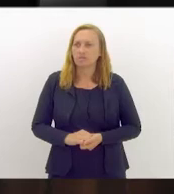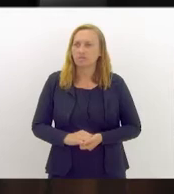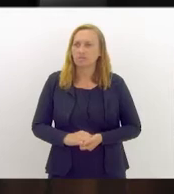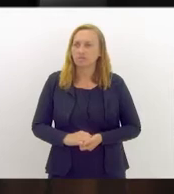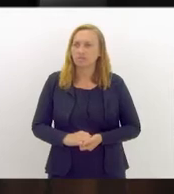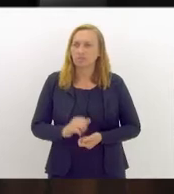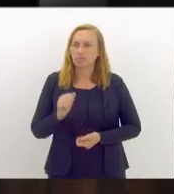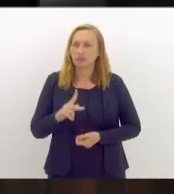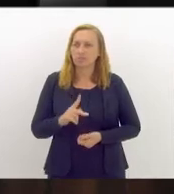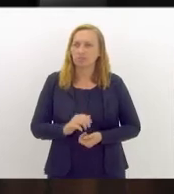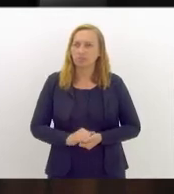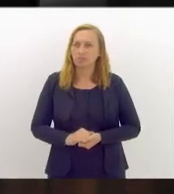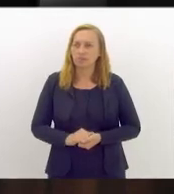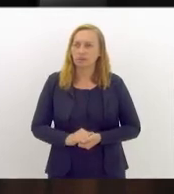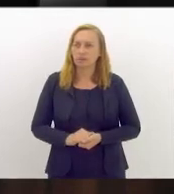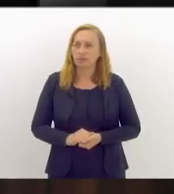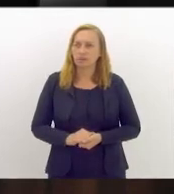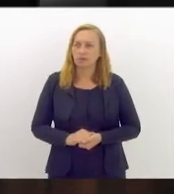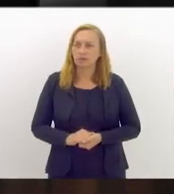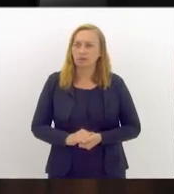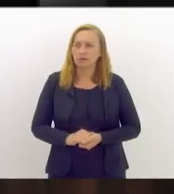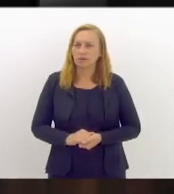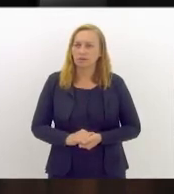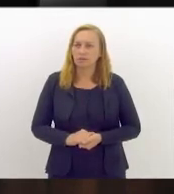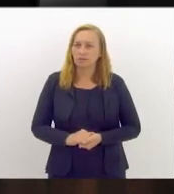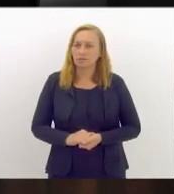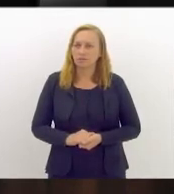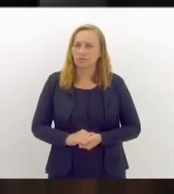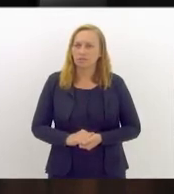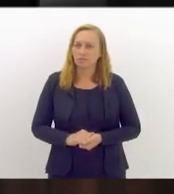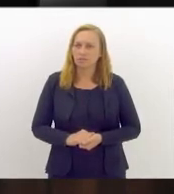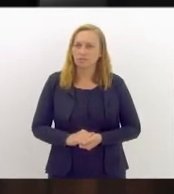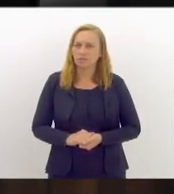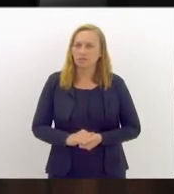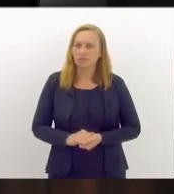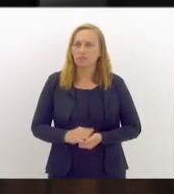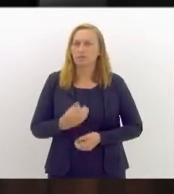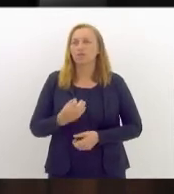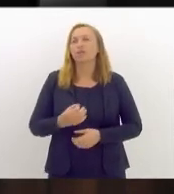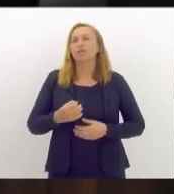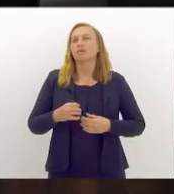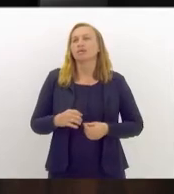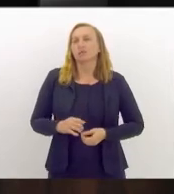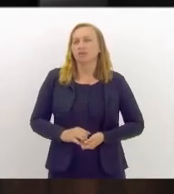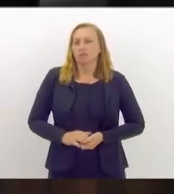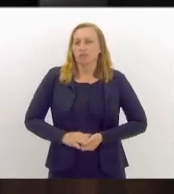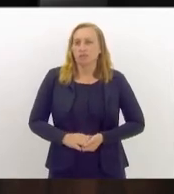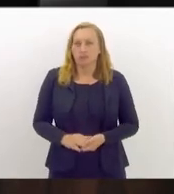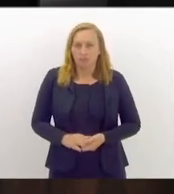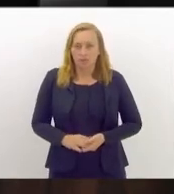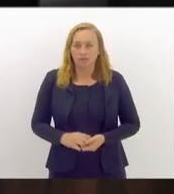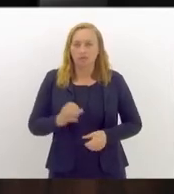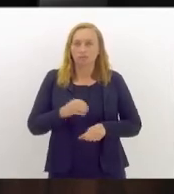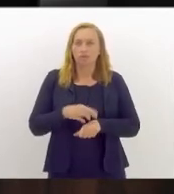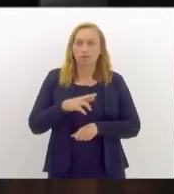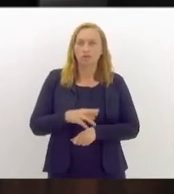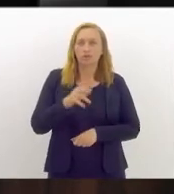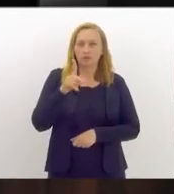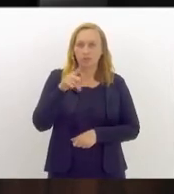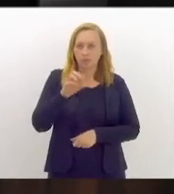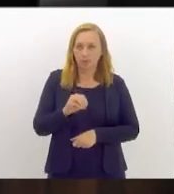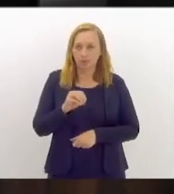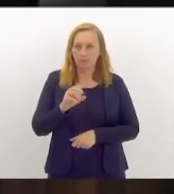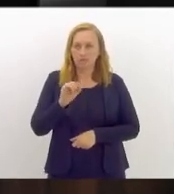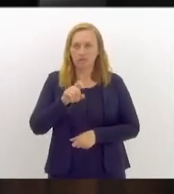Ok mas alta comida da Assembleia Legislativa nosso primeiro agraciado é o Dr Paulo César